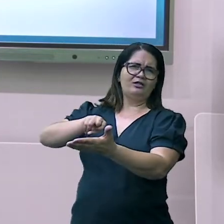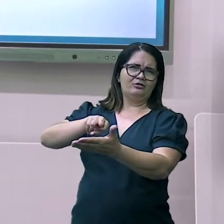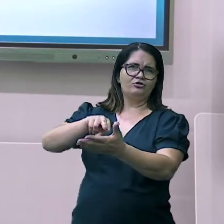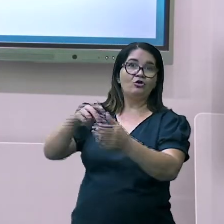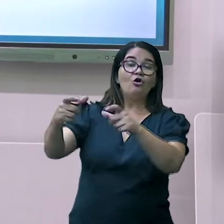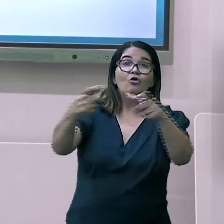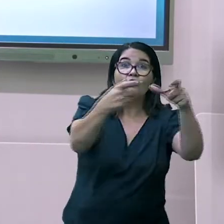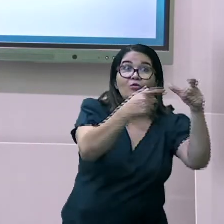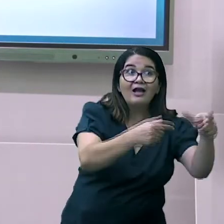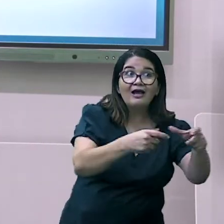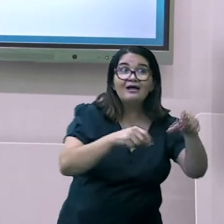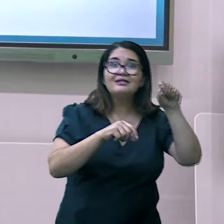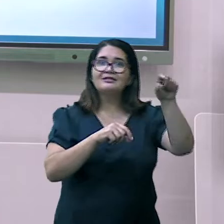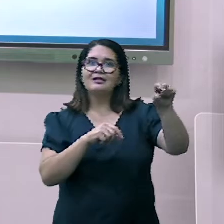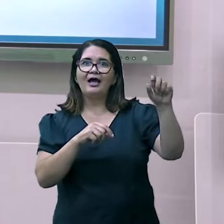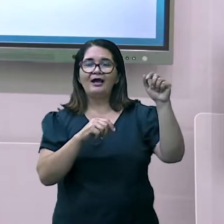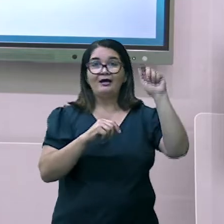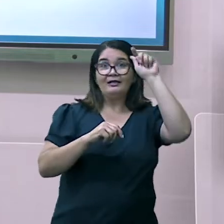Em